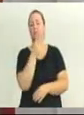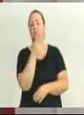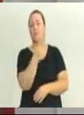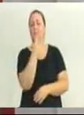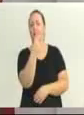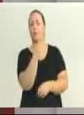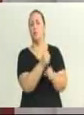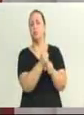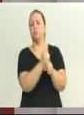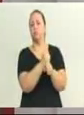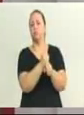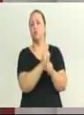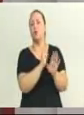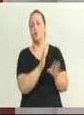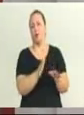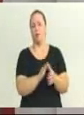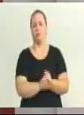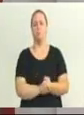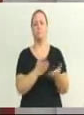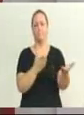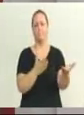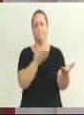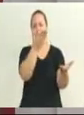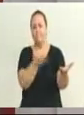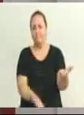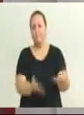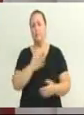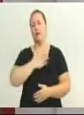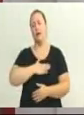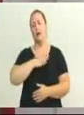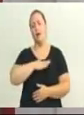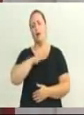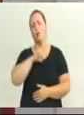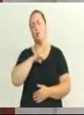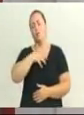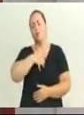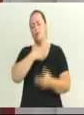só não apanhou na cara ali, porque é o TID, que é um cara calmo, já tem paciência, né.